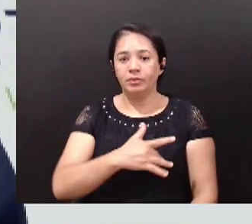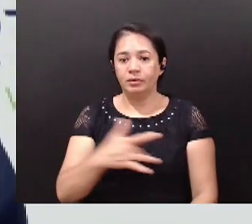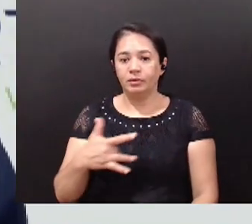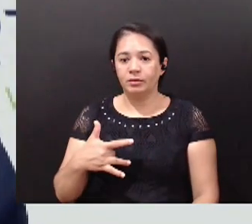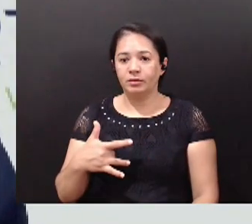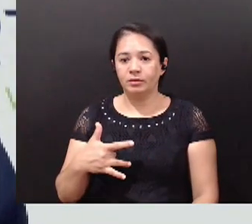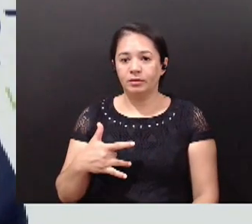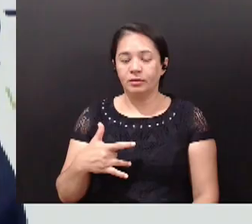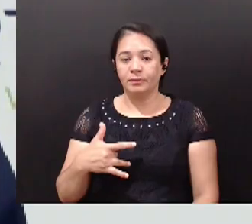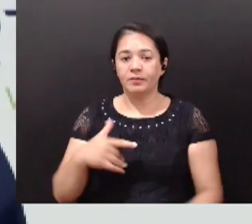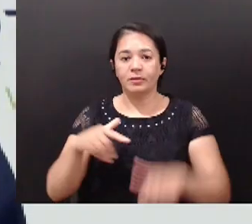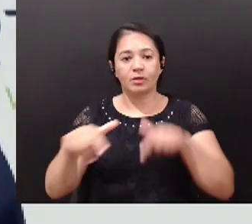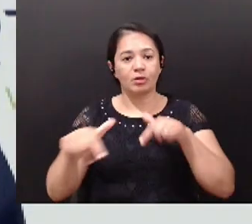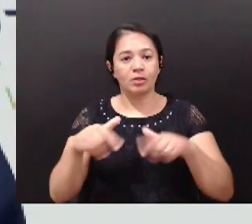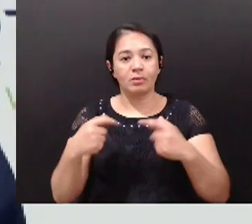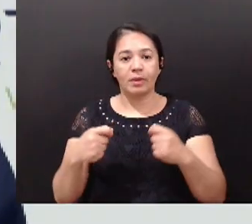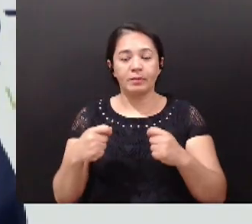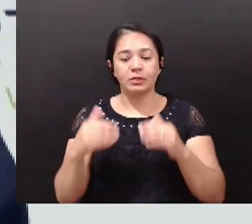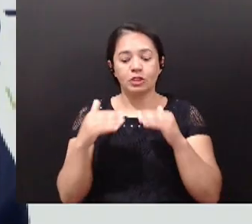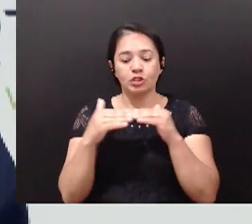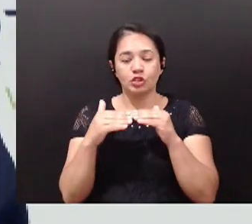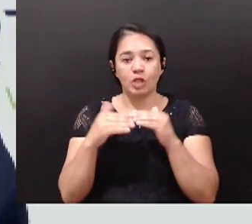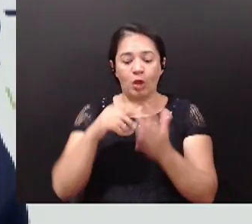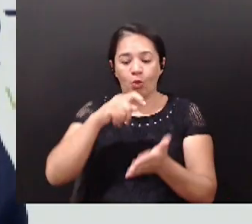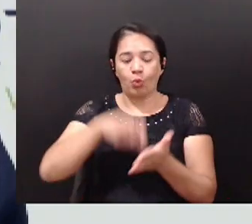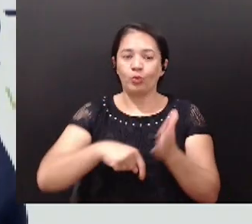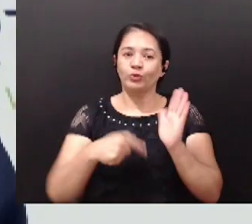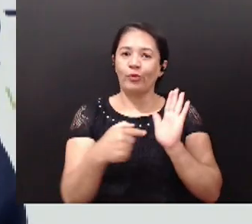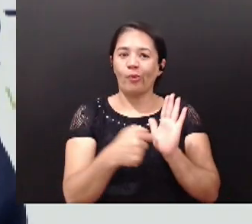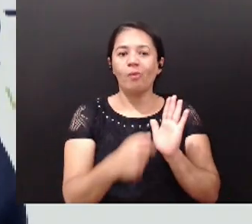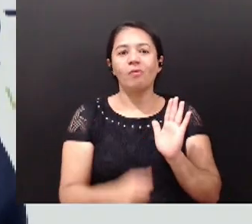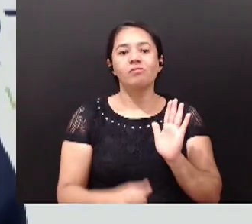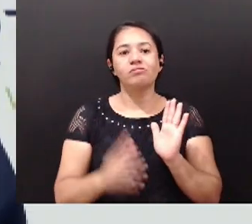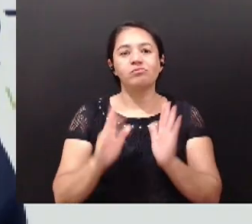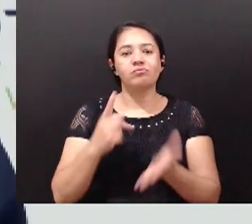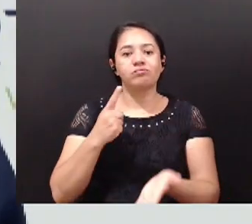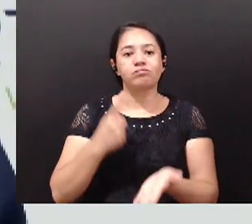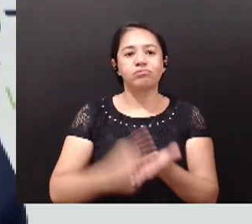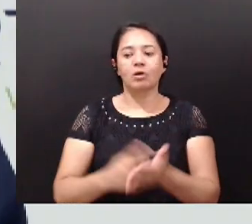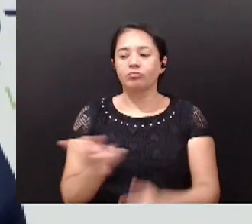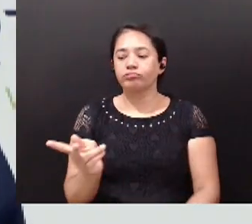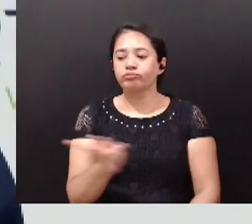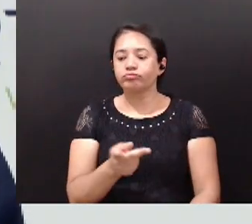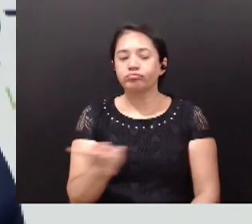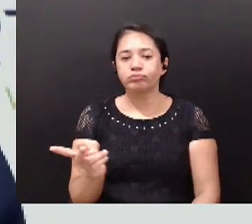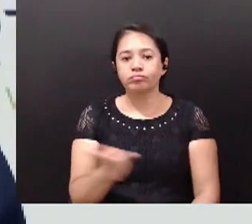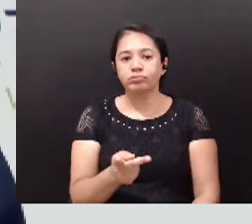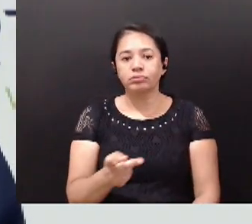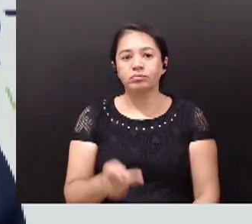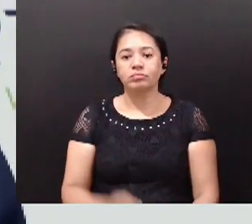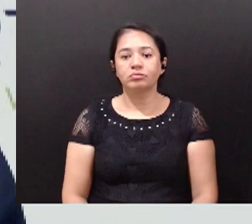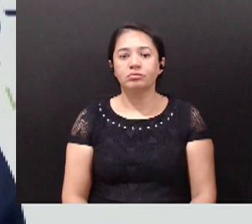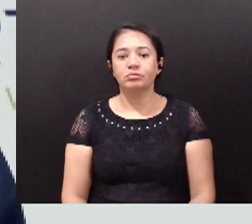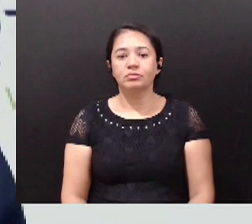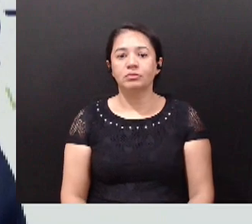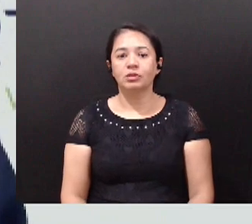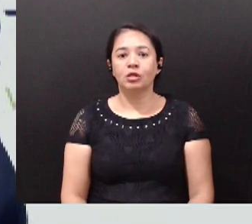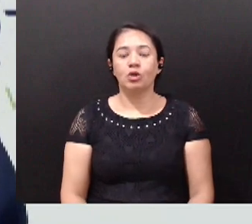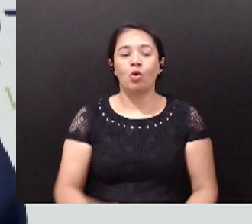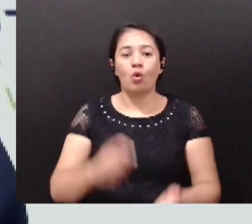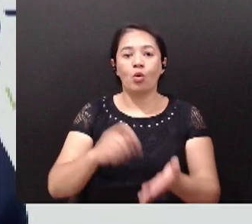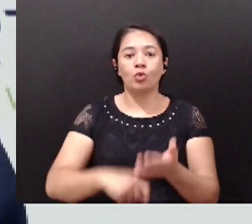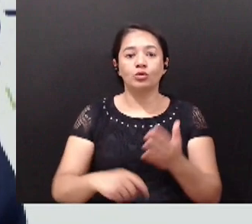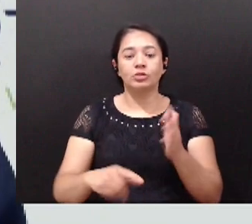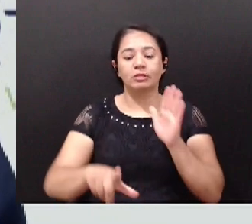tem que ser conforme o contrato firmado entre as partes. O contrato faz lei entre as partes. Então,